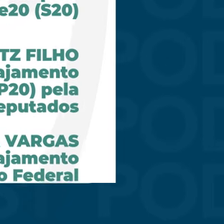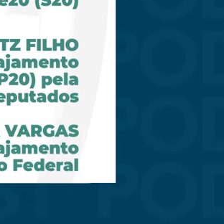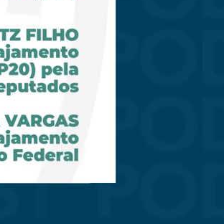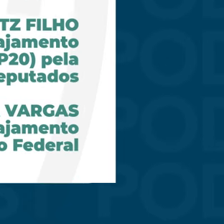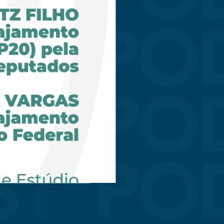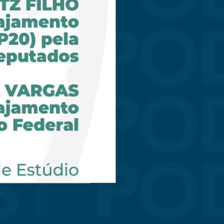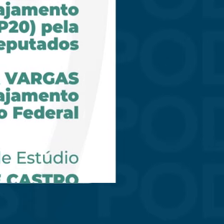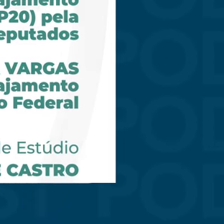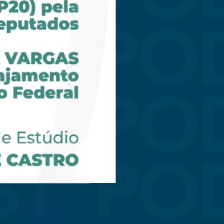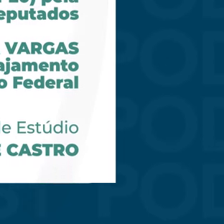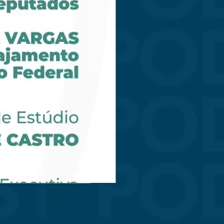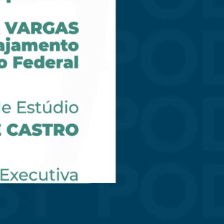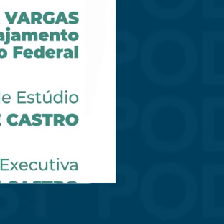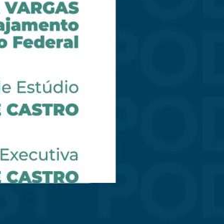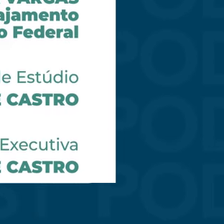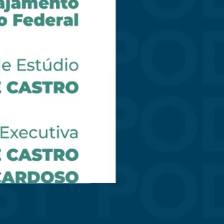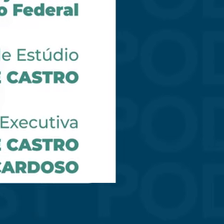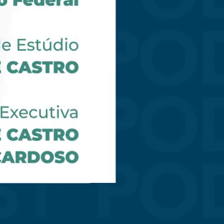precisa